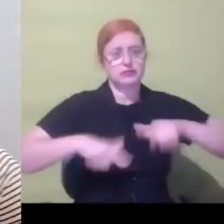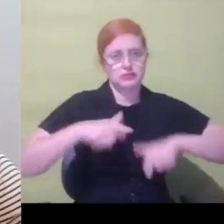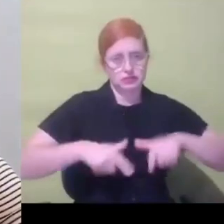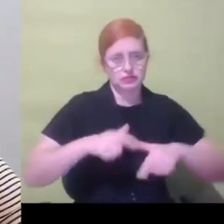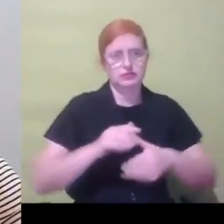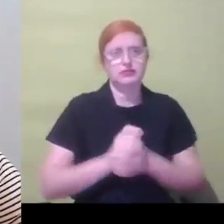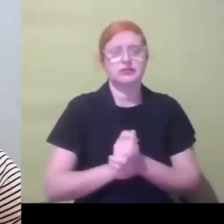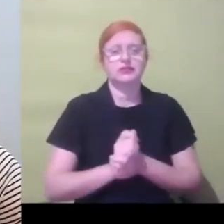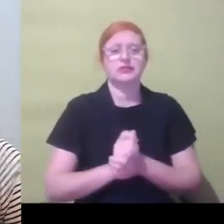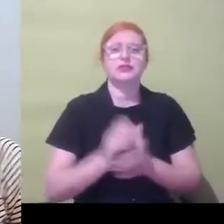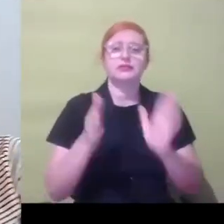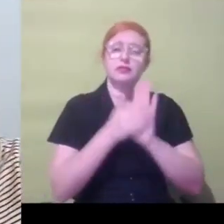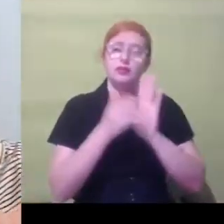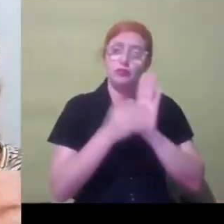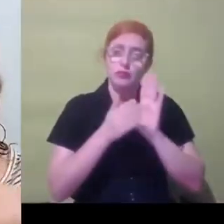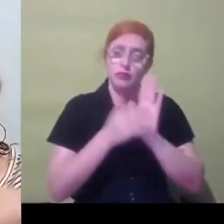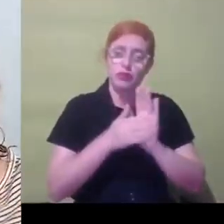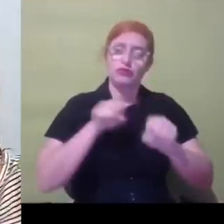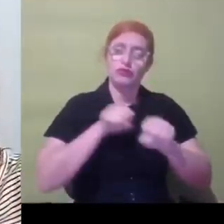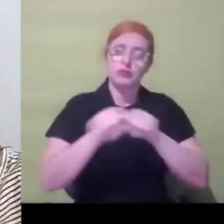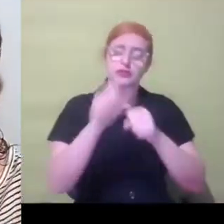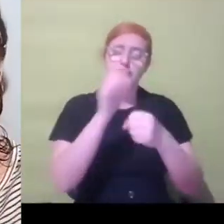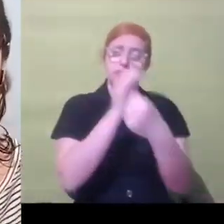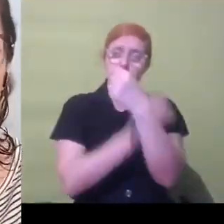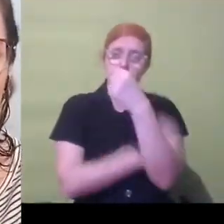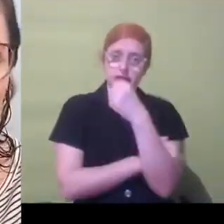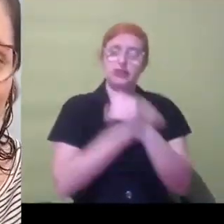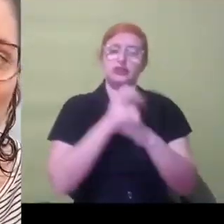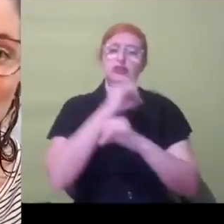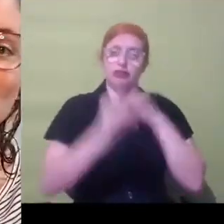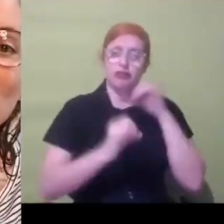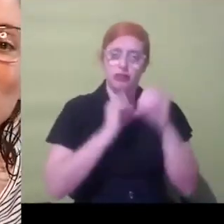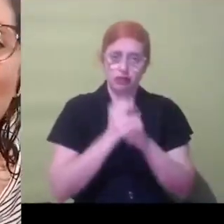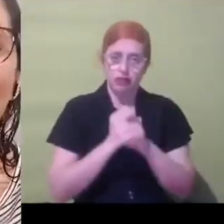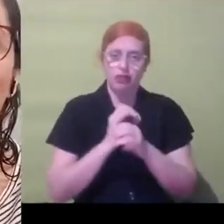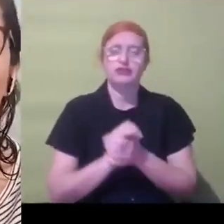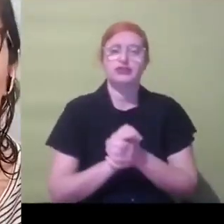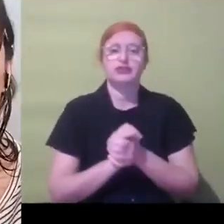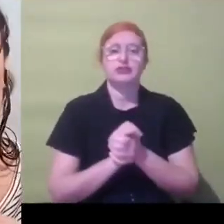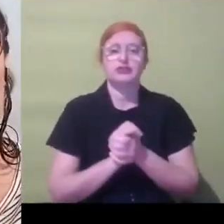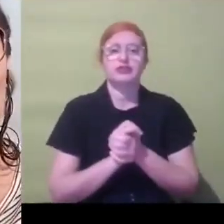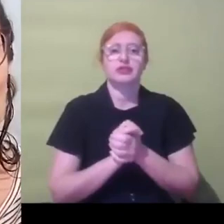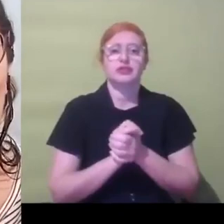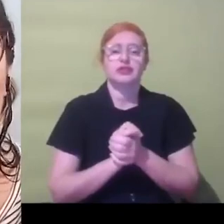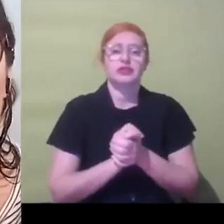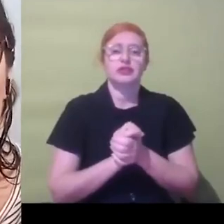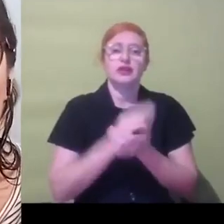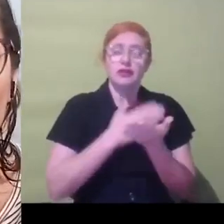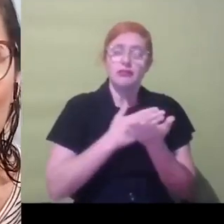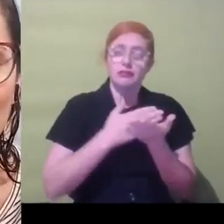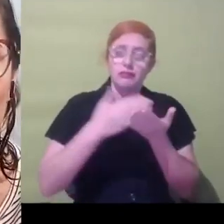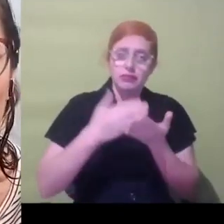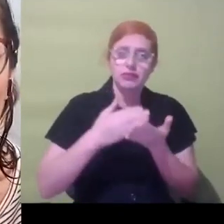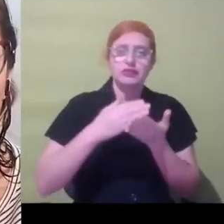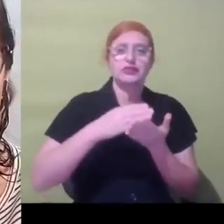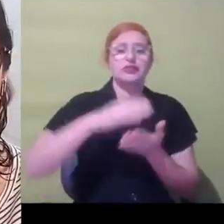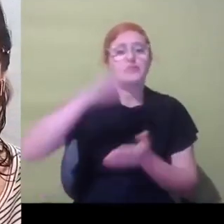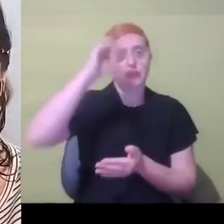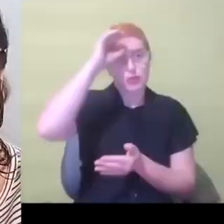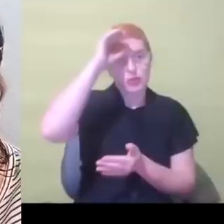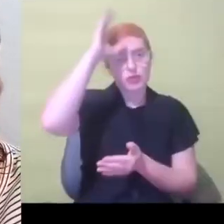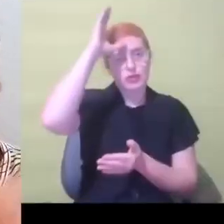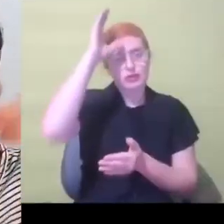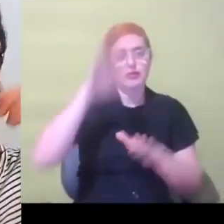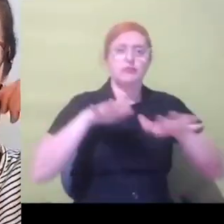estrada, propondo fazer formação feminista pela internet, a partir dos conhecimentos dos movimentos de